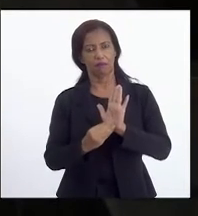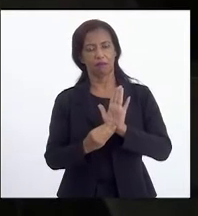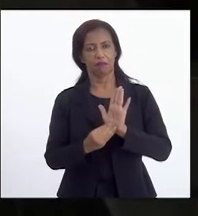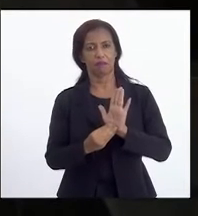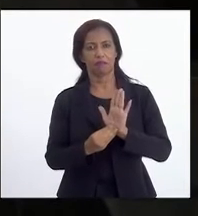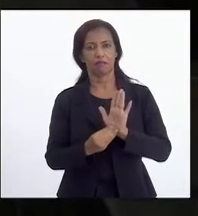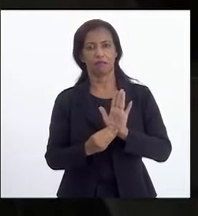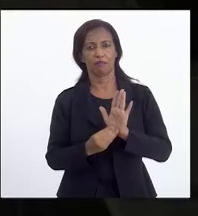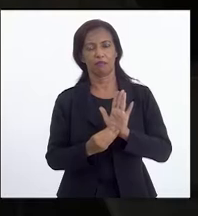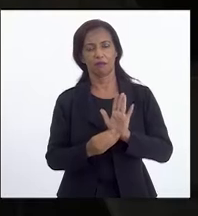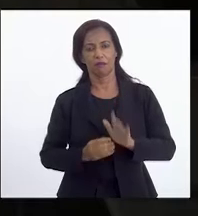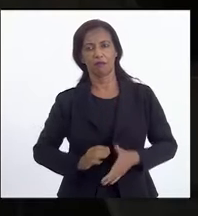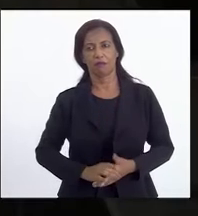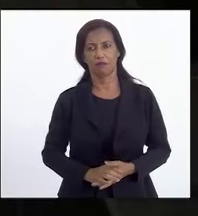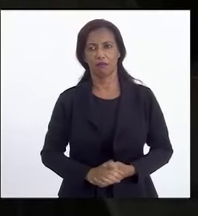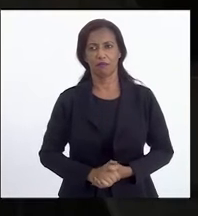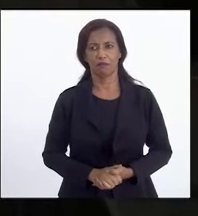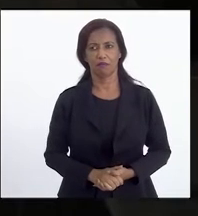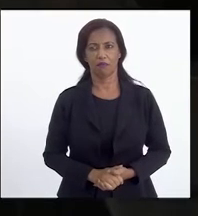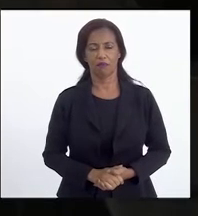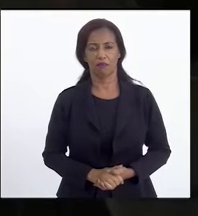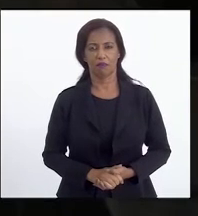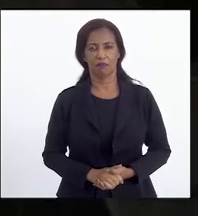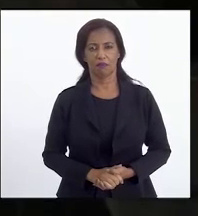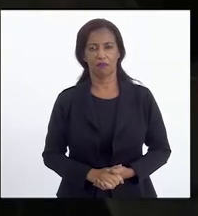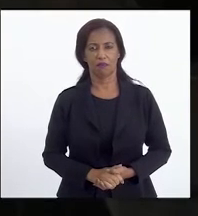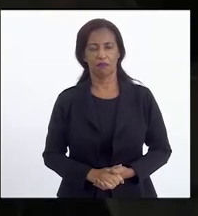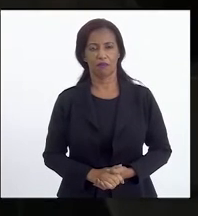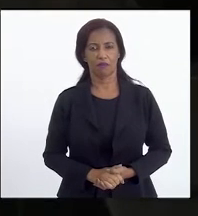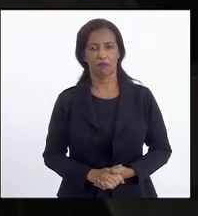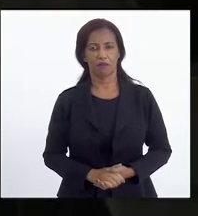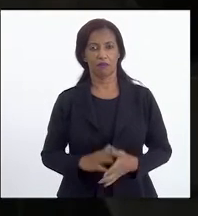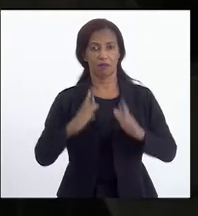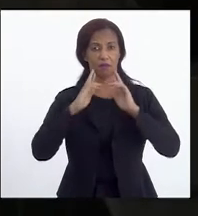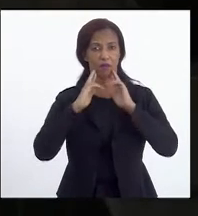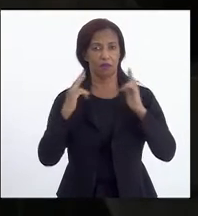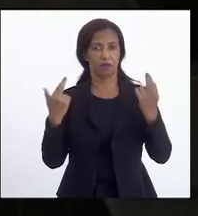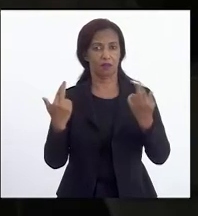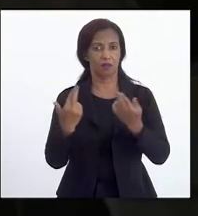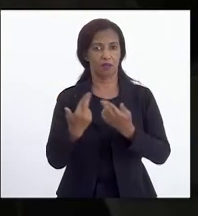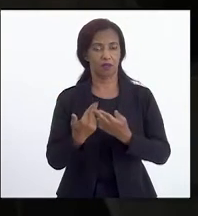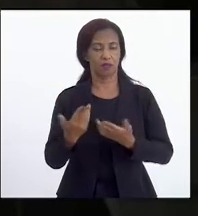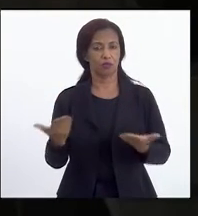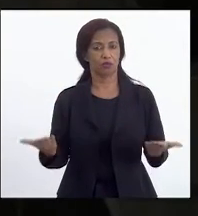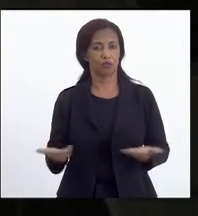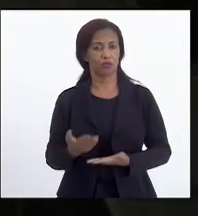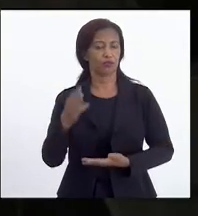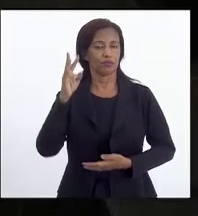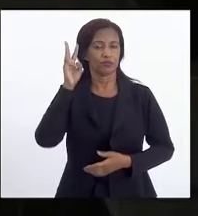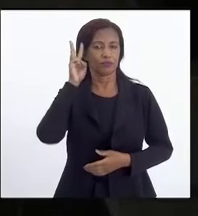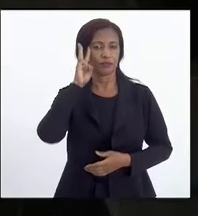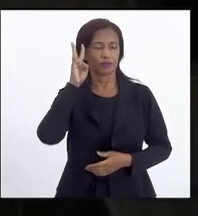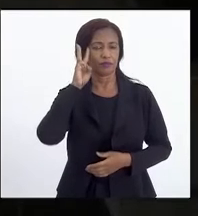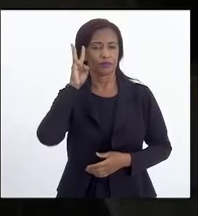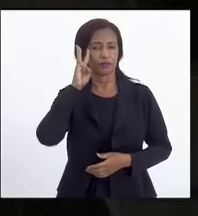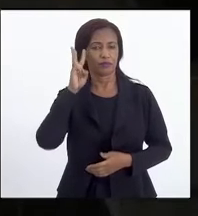na na presente seção desta terça-feira